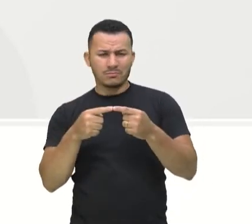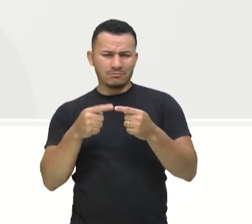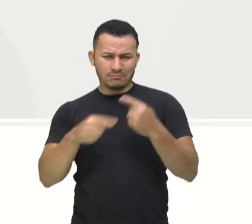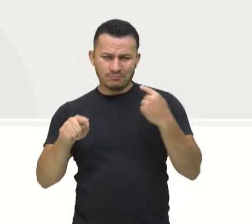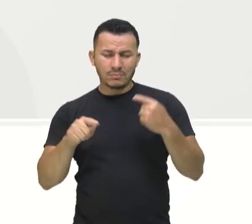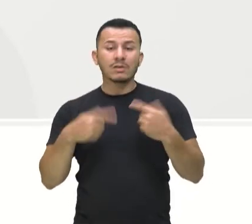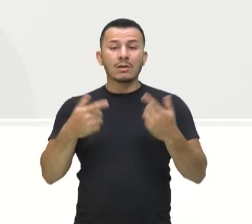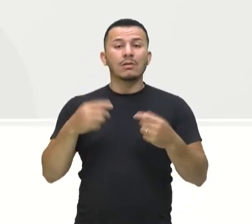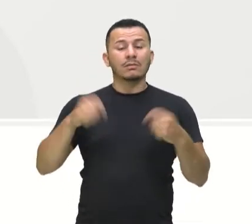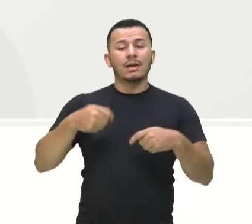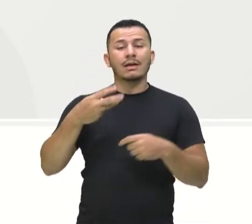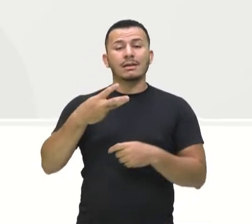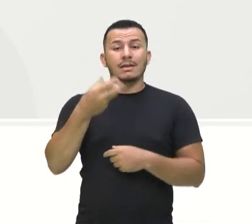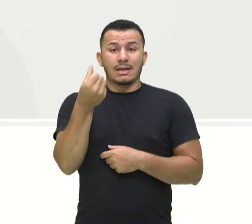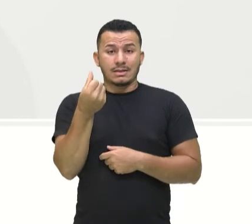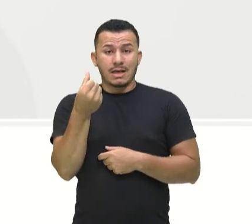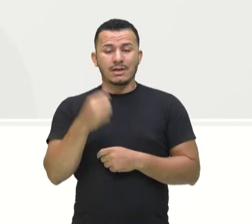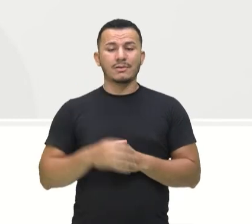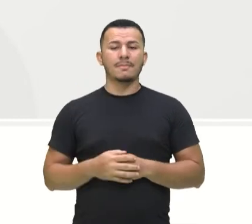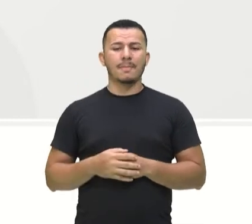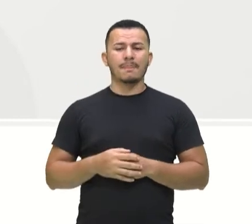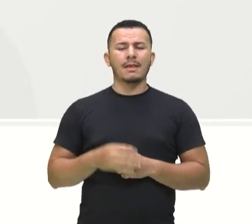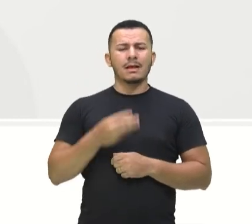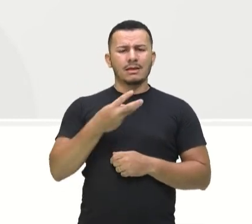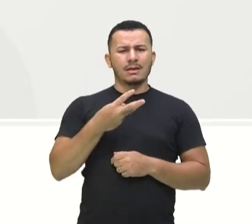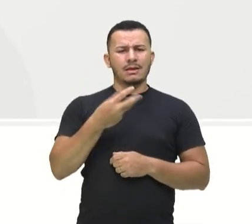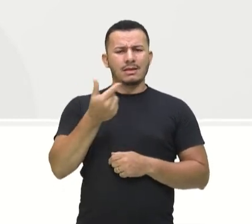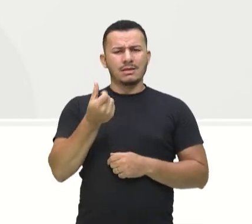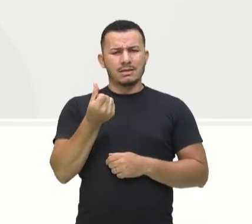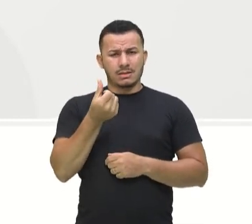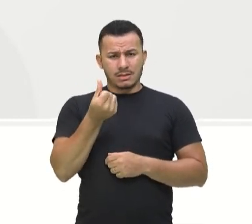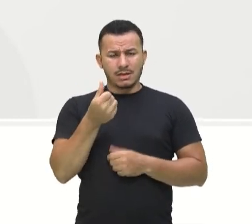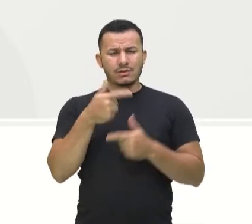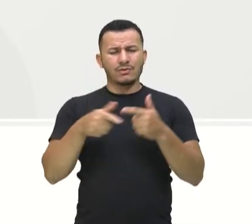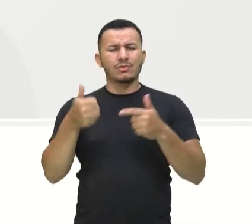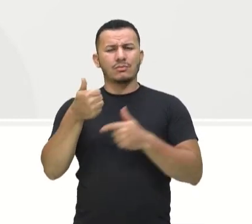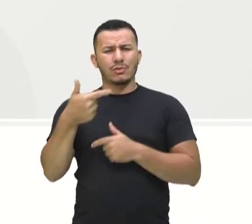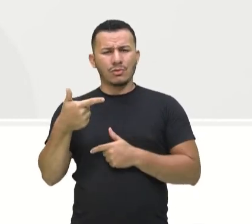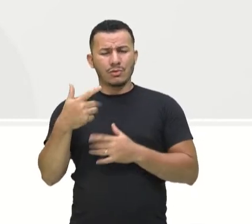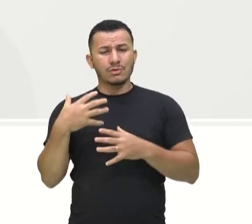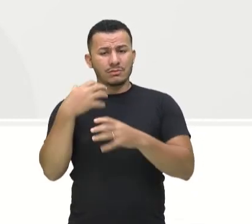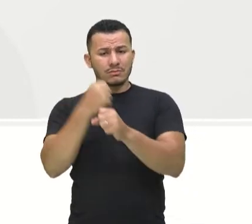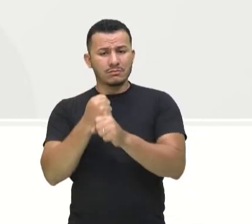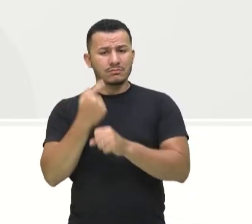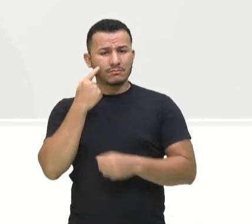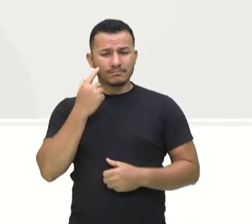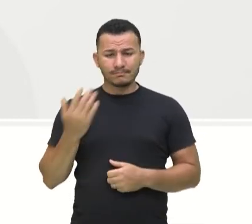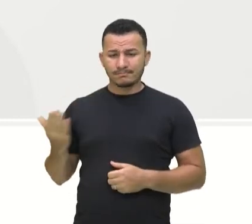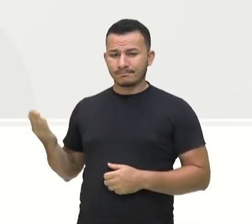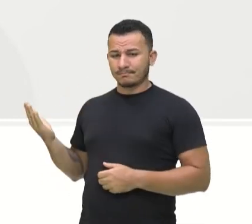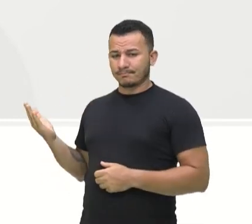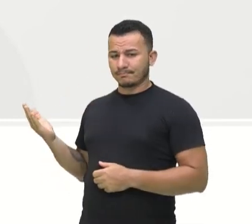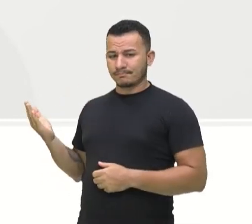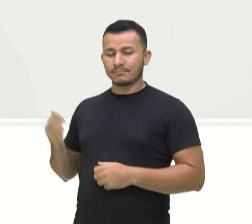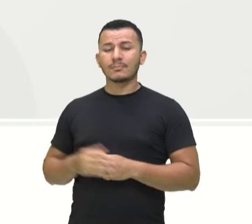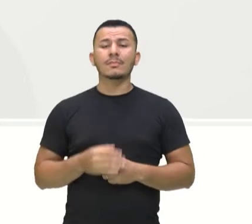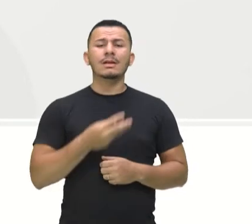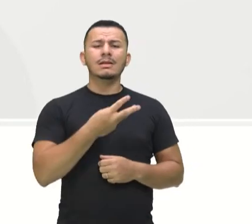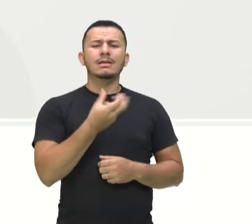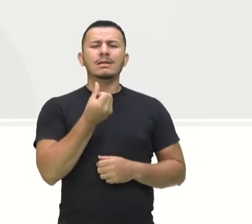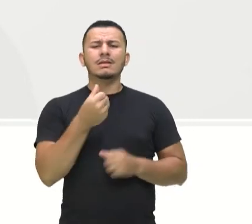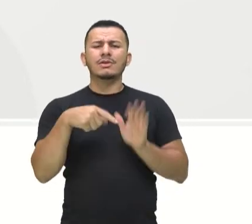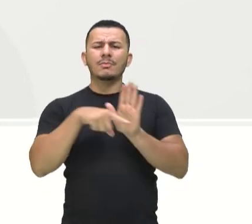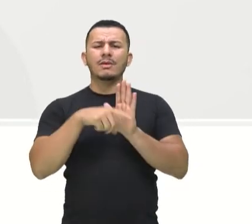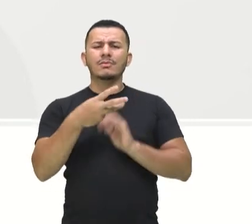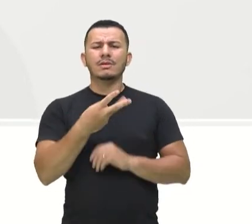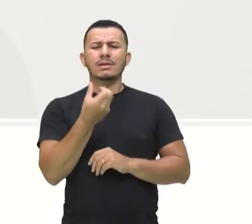por 12 é 3. 3 vezes 2 é 6, 3 vezes 1 é 3. Ó. 36 menos 36 é 0, sobrou